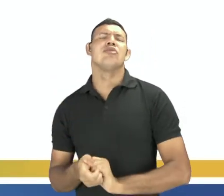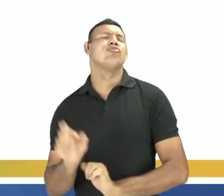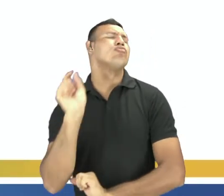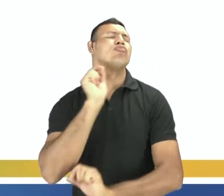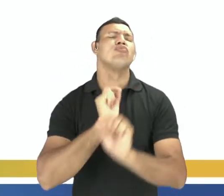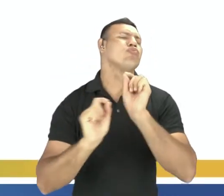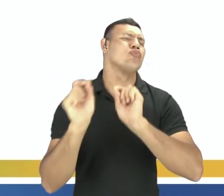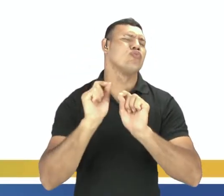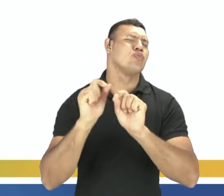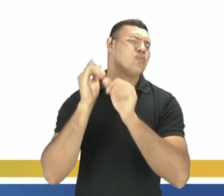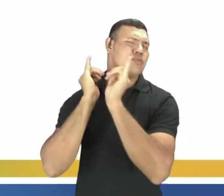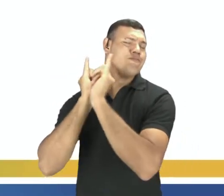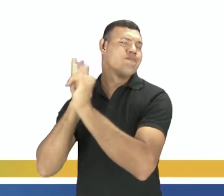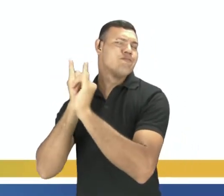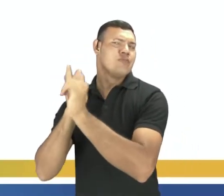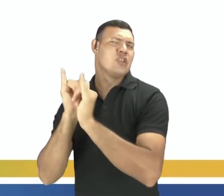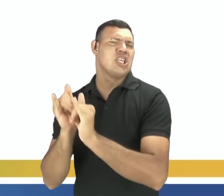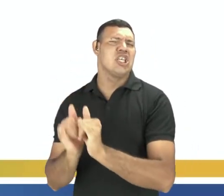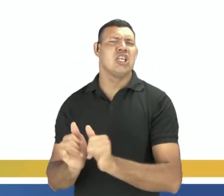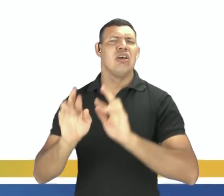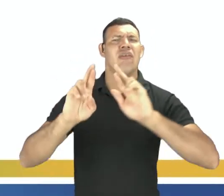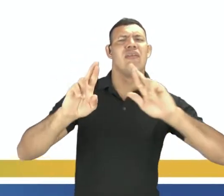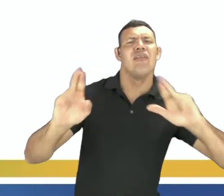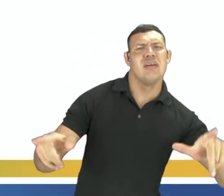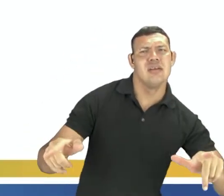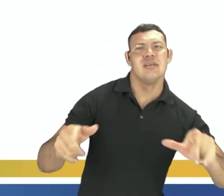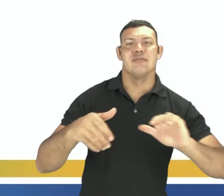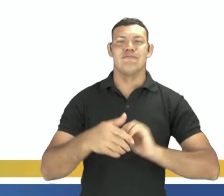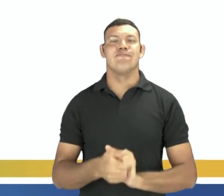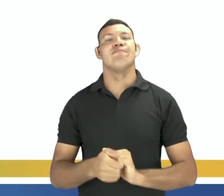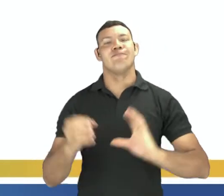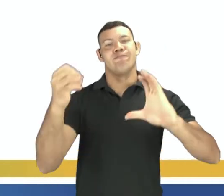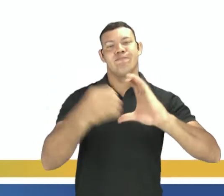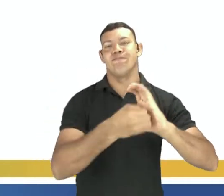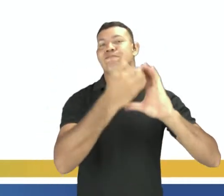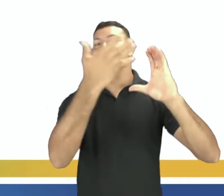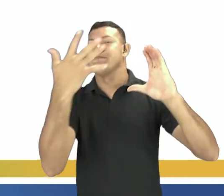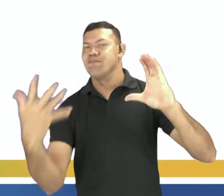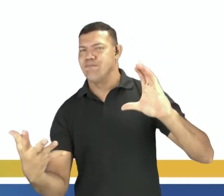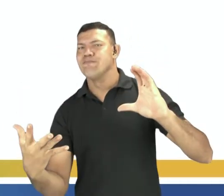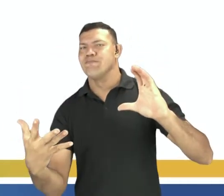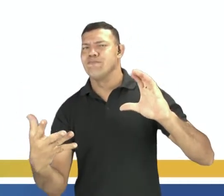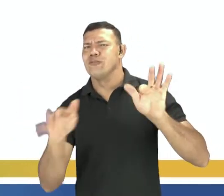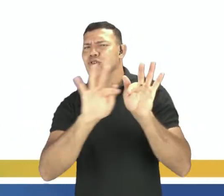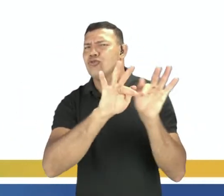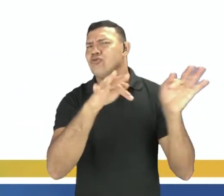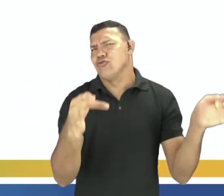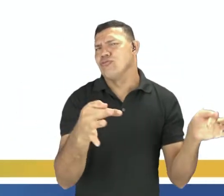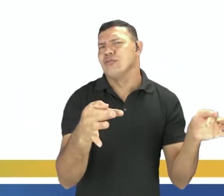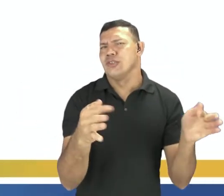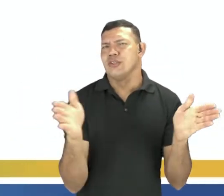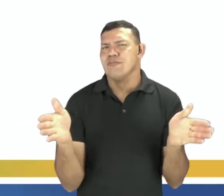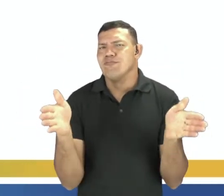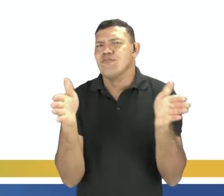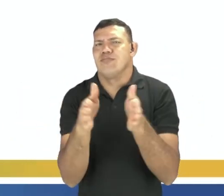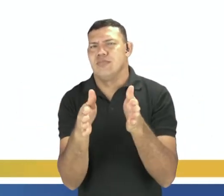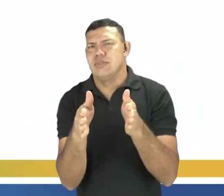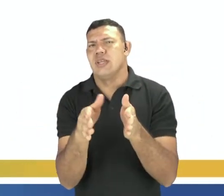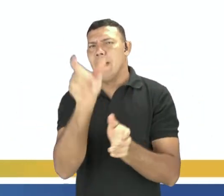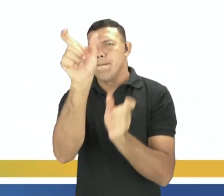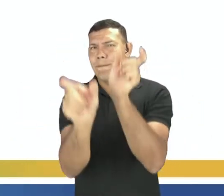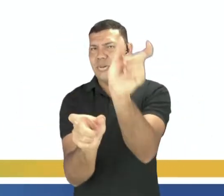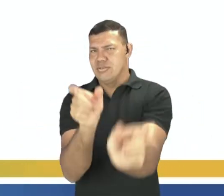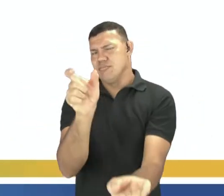é conto? Como é que eu vou saber distinguir? É por essas 3 características aí simples. Um texto curto, poucos personagens e